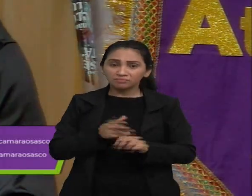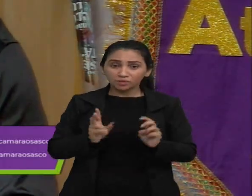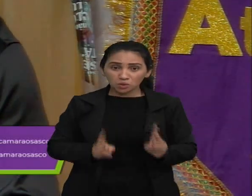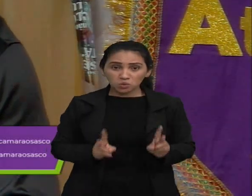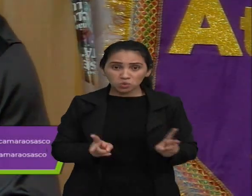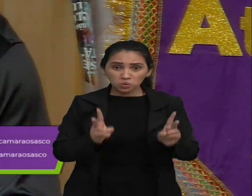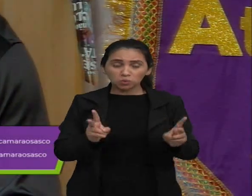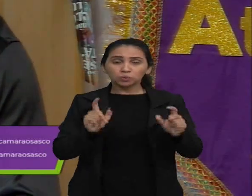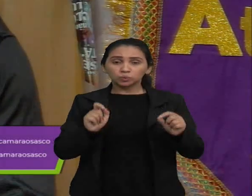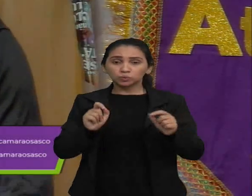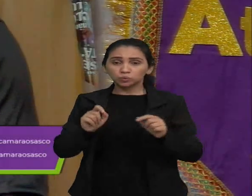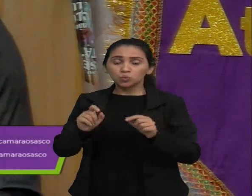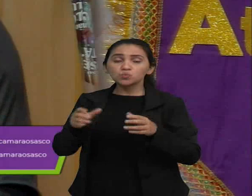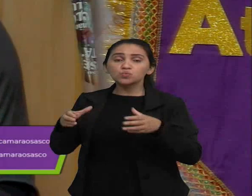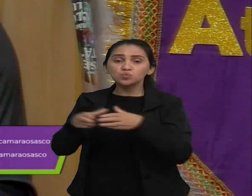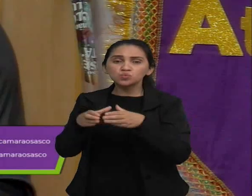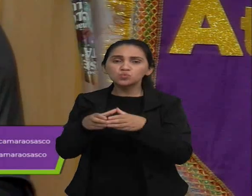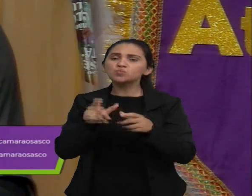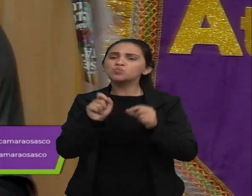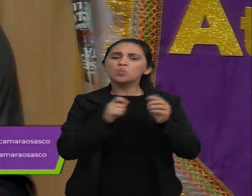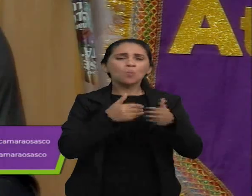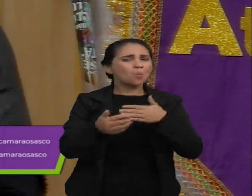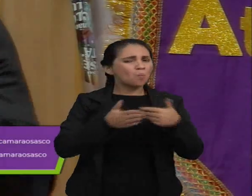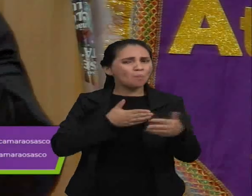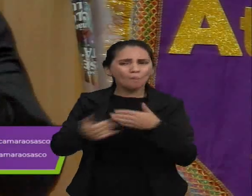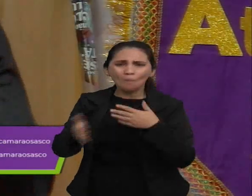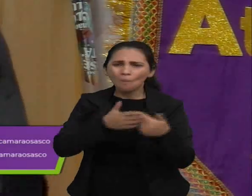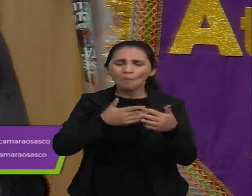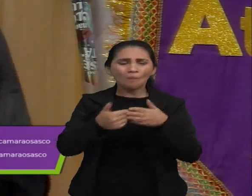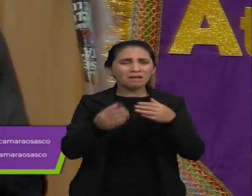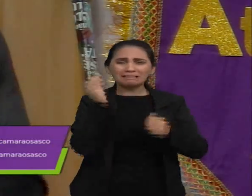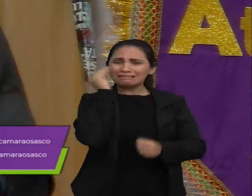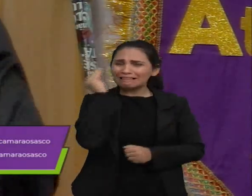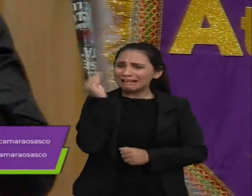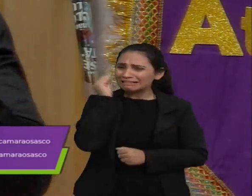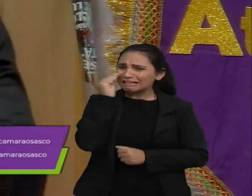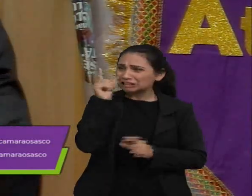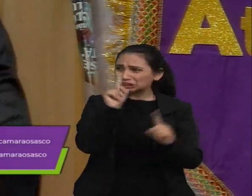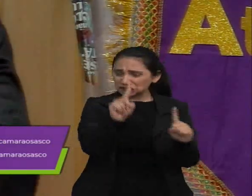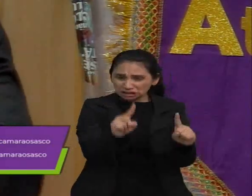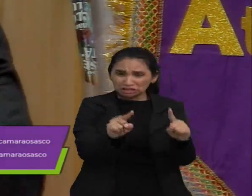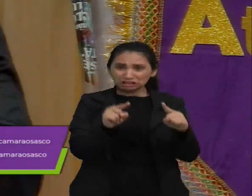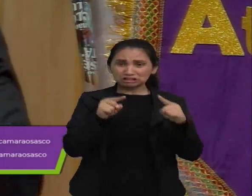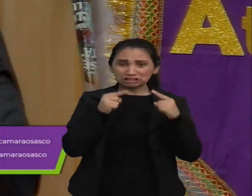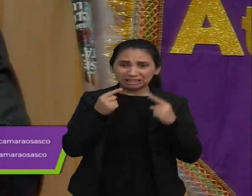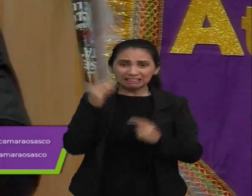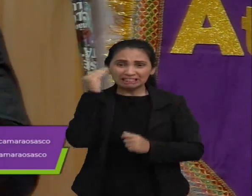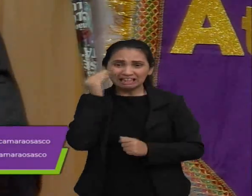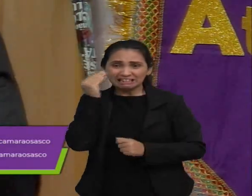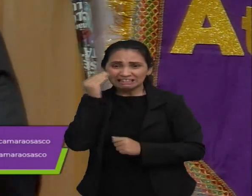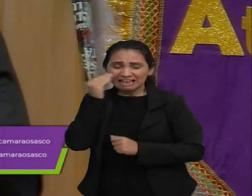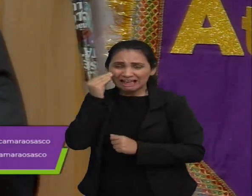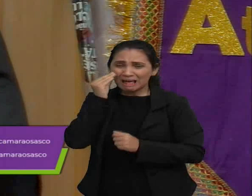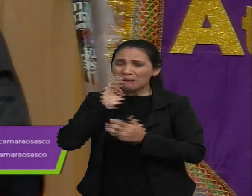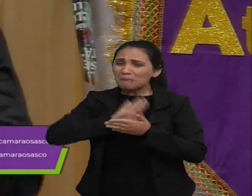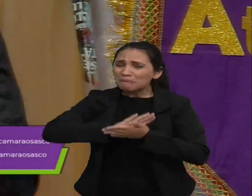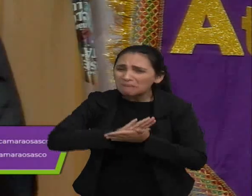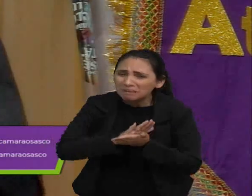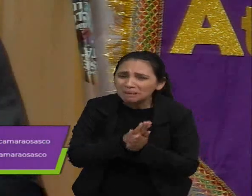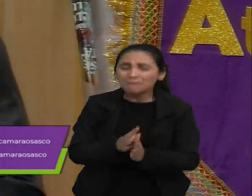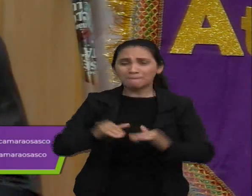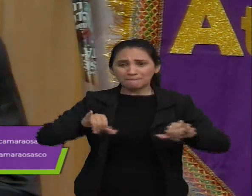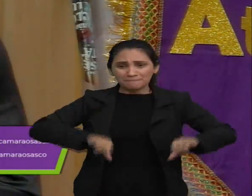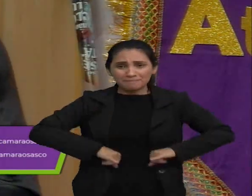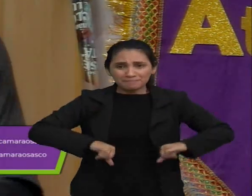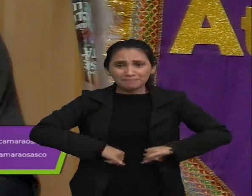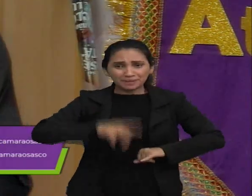o time na rua para lutar contra qualquer tentativa de cada vez mais precarizar a vida